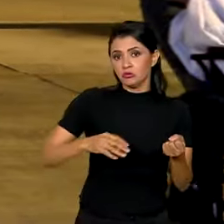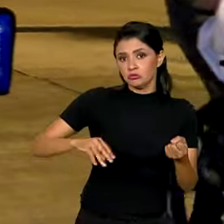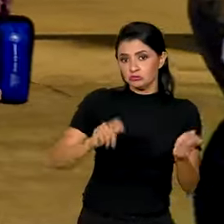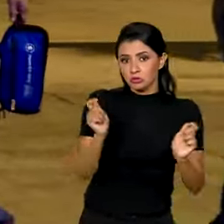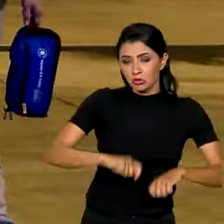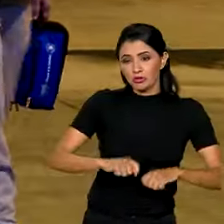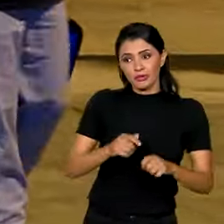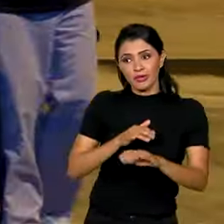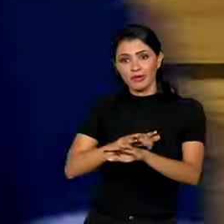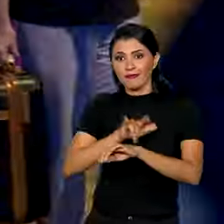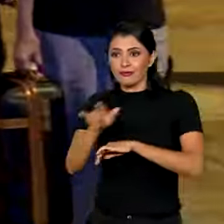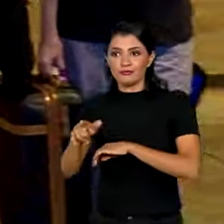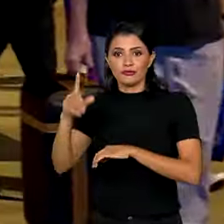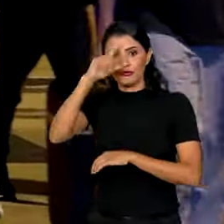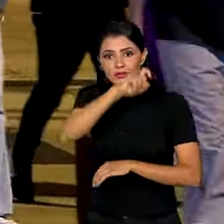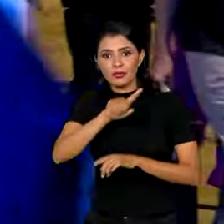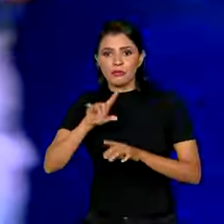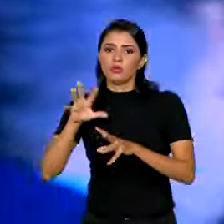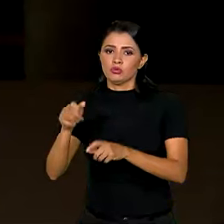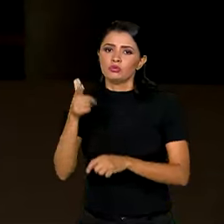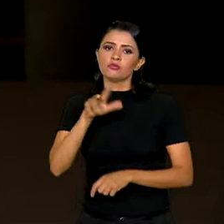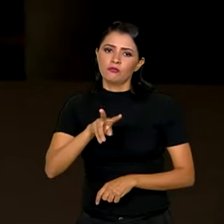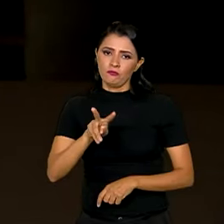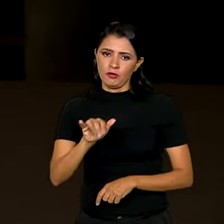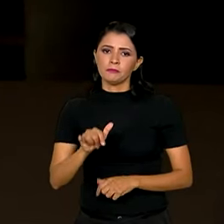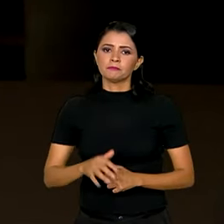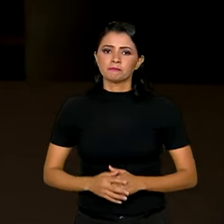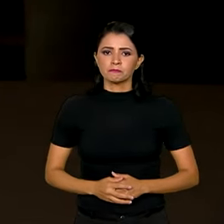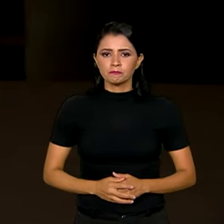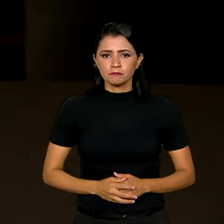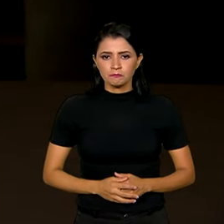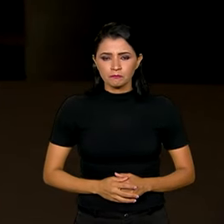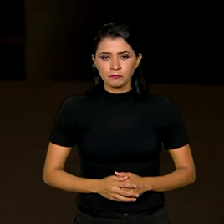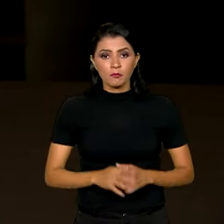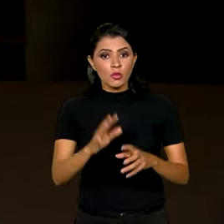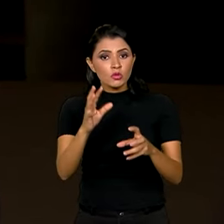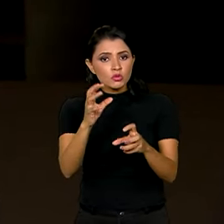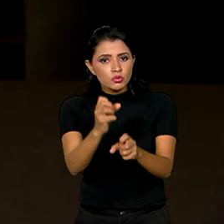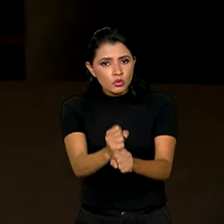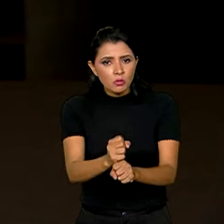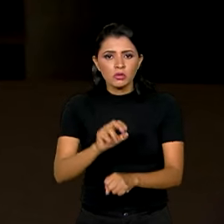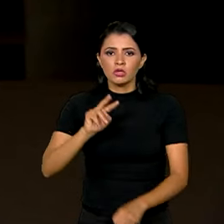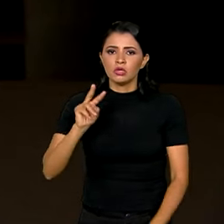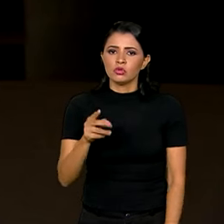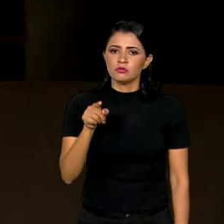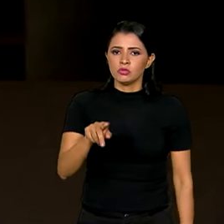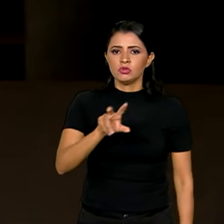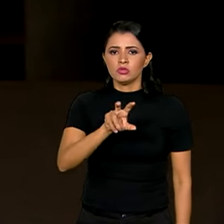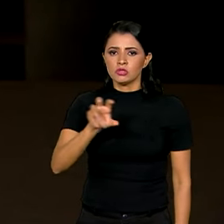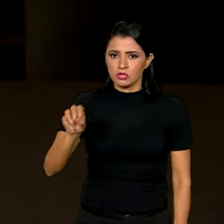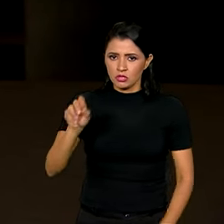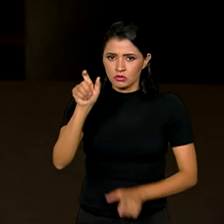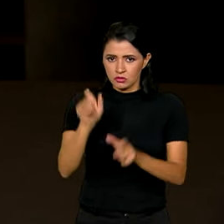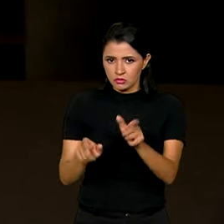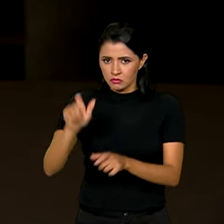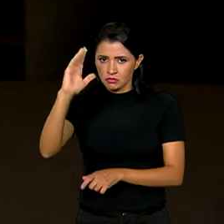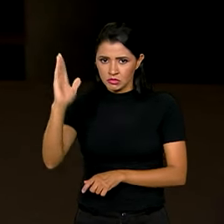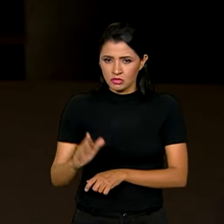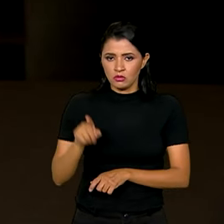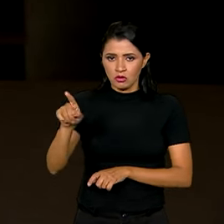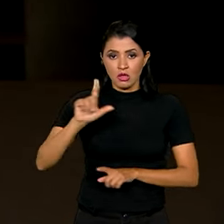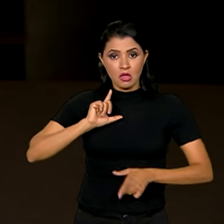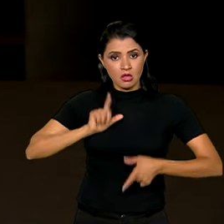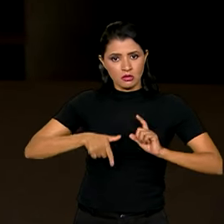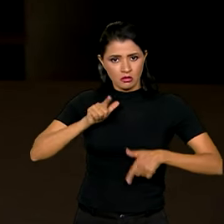mandar um avião buscar, mas vamos trazer todos. Ao todo, cerca de 2.500 brasileiros em Israel